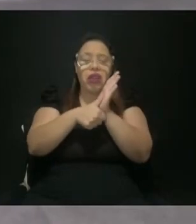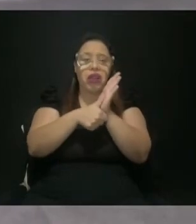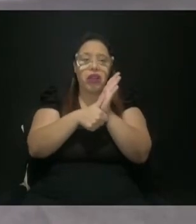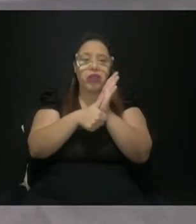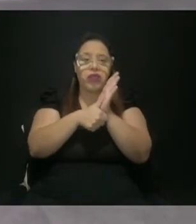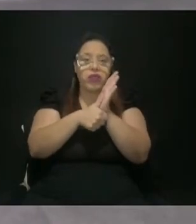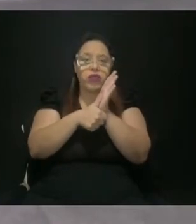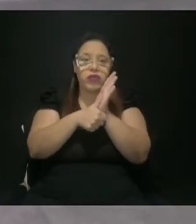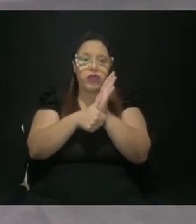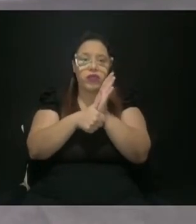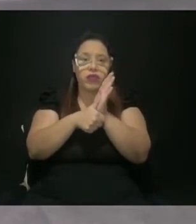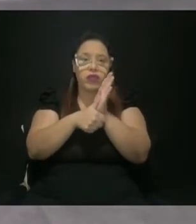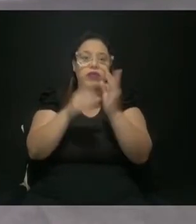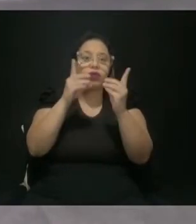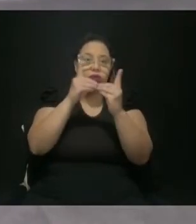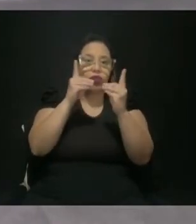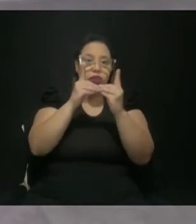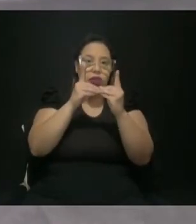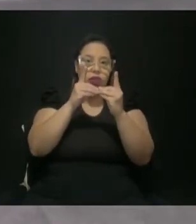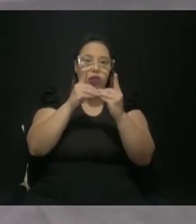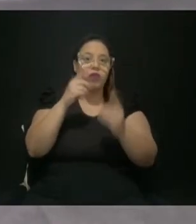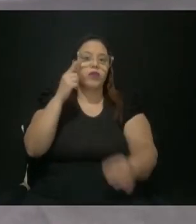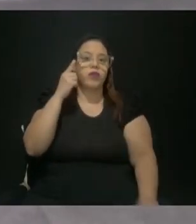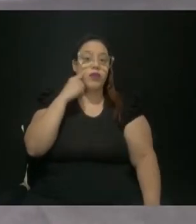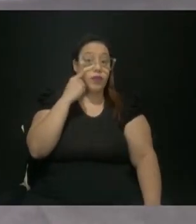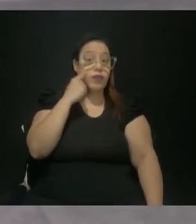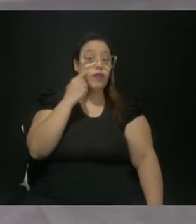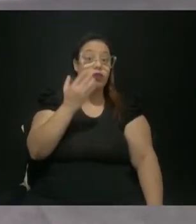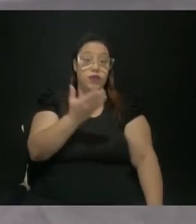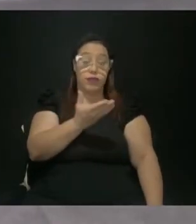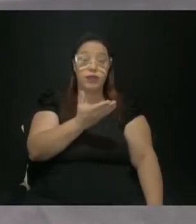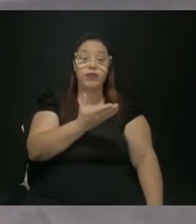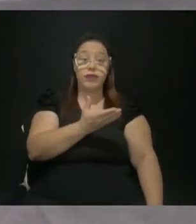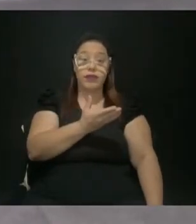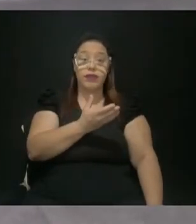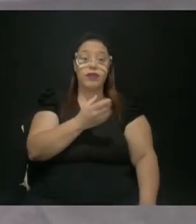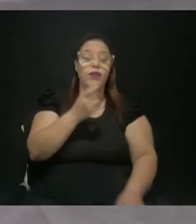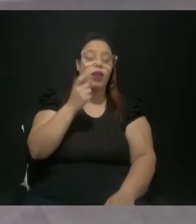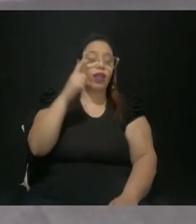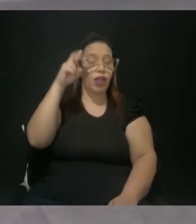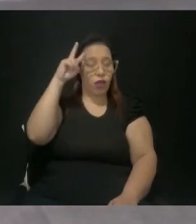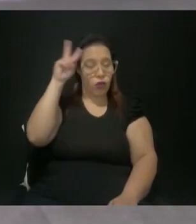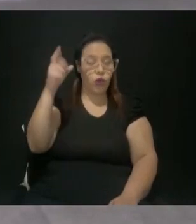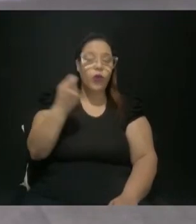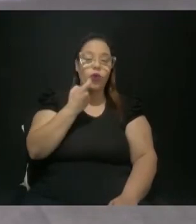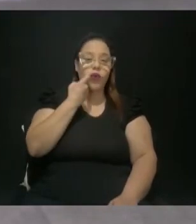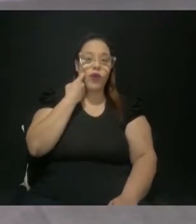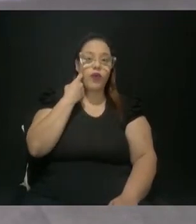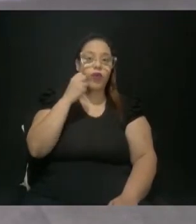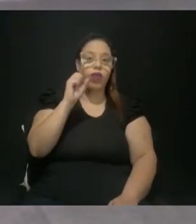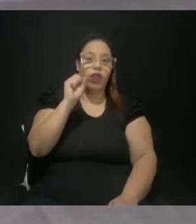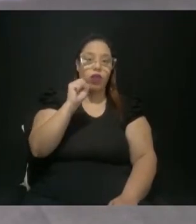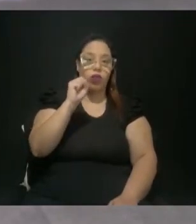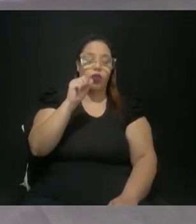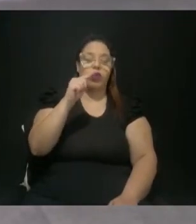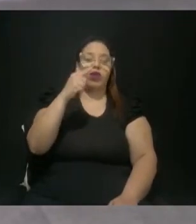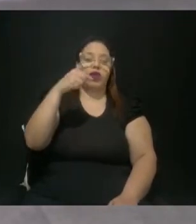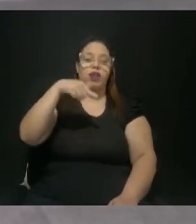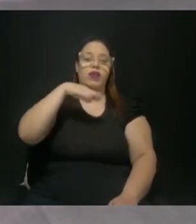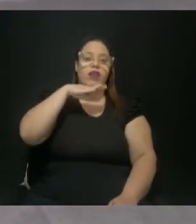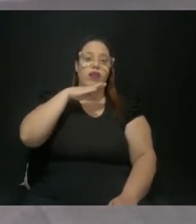nosso atendimento 151, que funciona de segunda a sexta, das 8 às 17 horas. Lá ele pode buscar